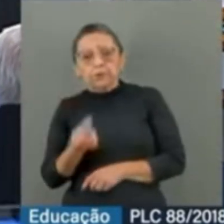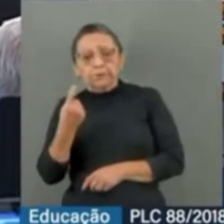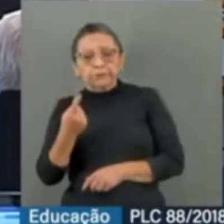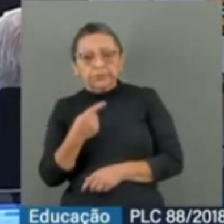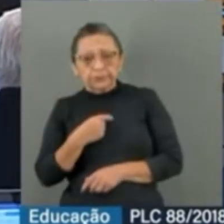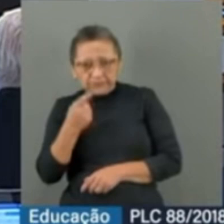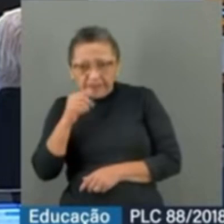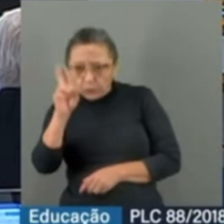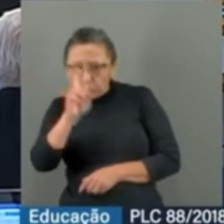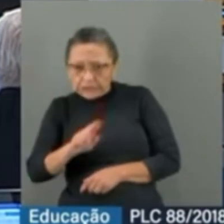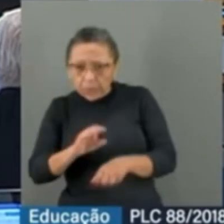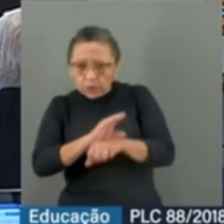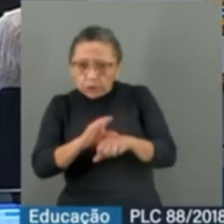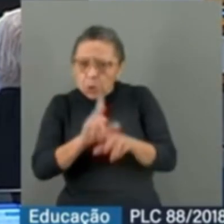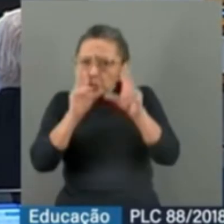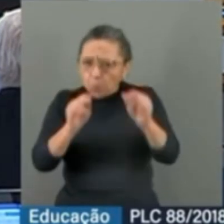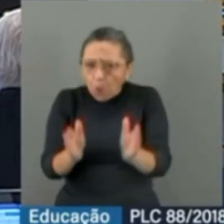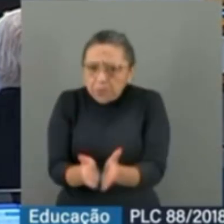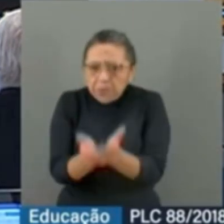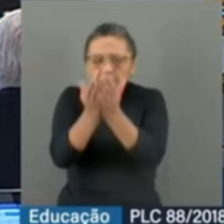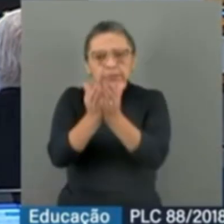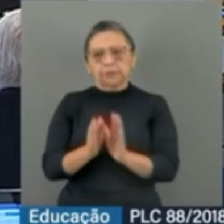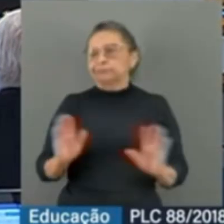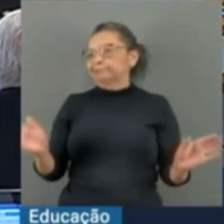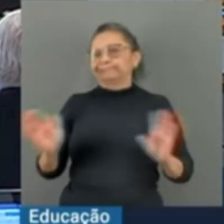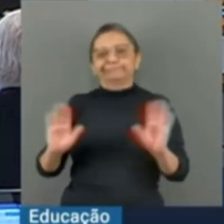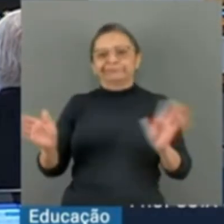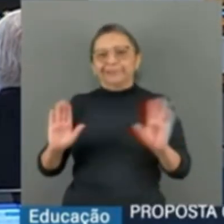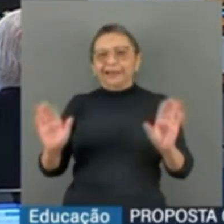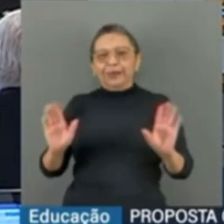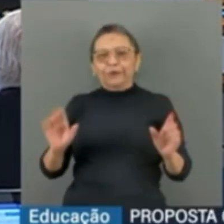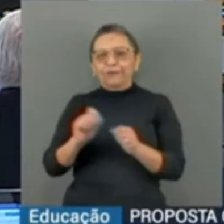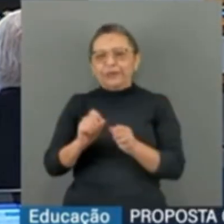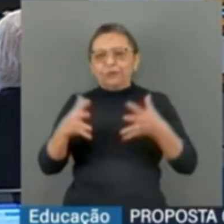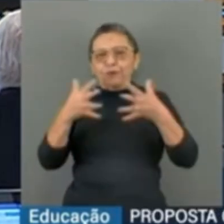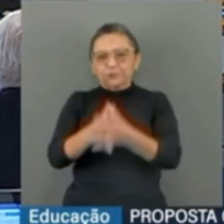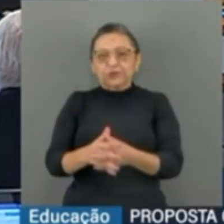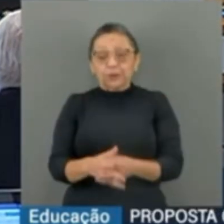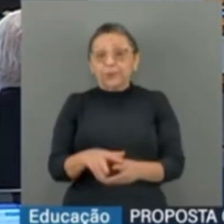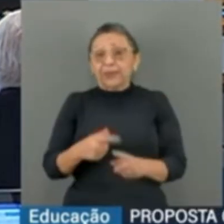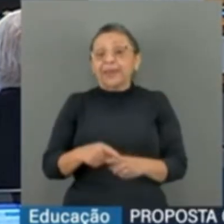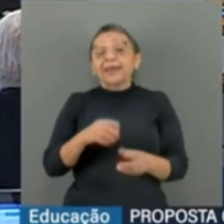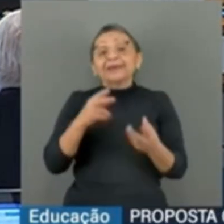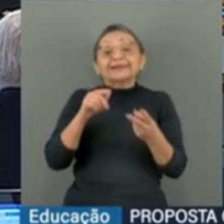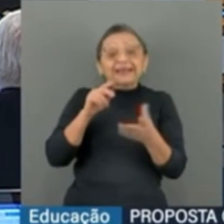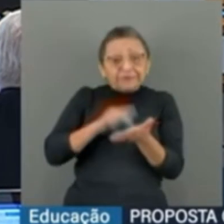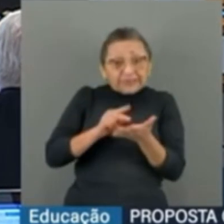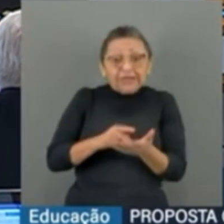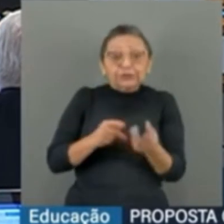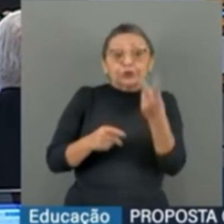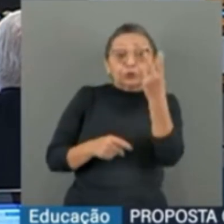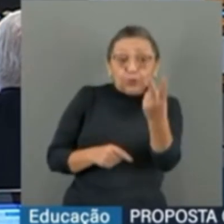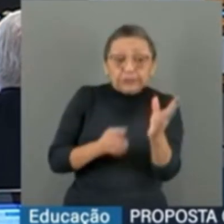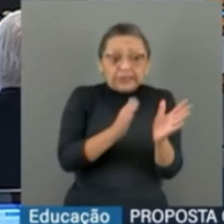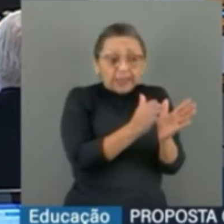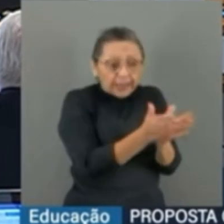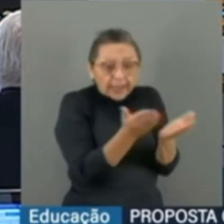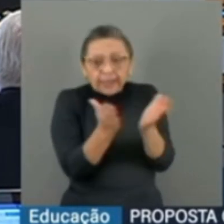Bíblia. Não toma a Constituição como Bíblia, nem a Bíblia como Constituição. São dois livros diferentes. Com